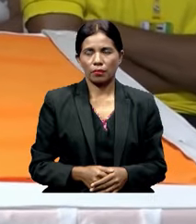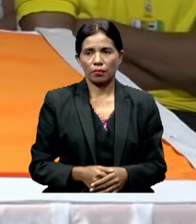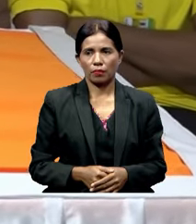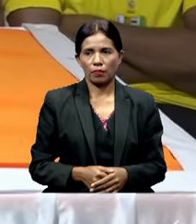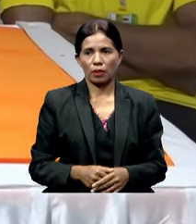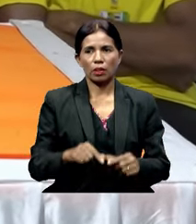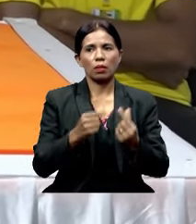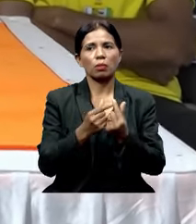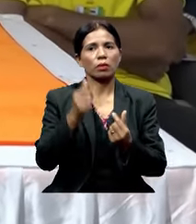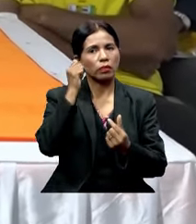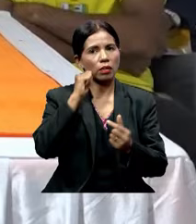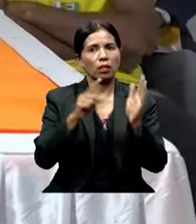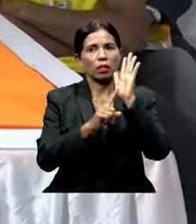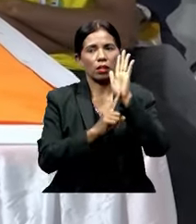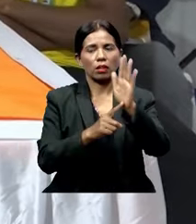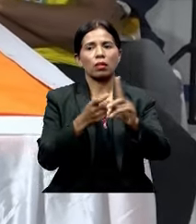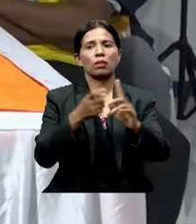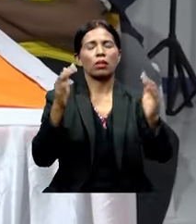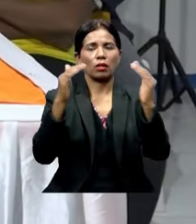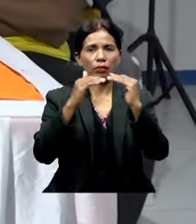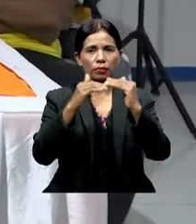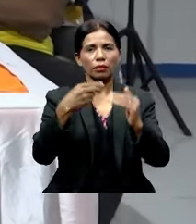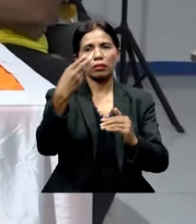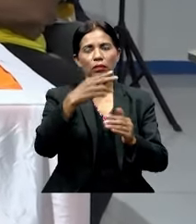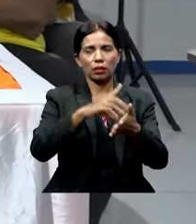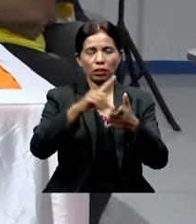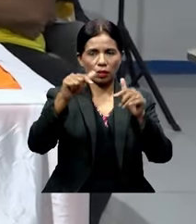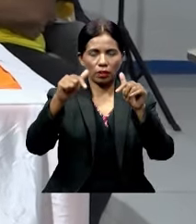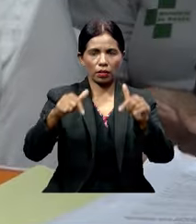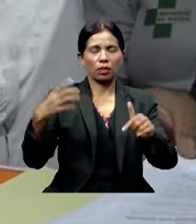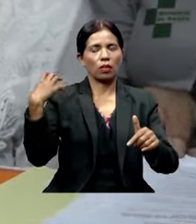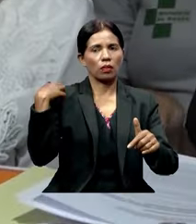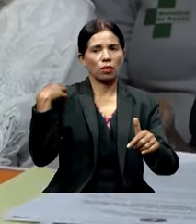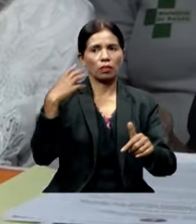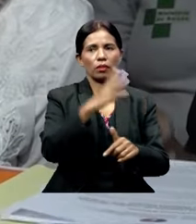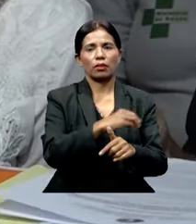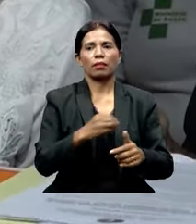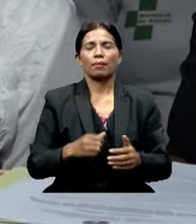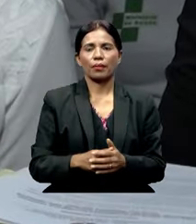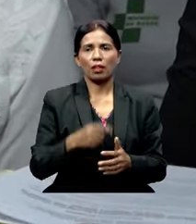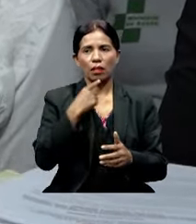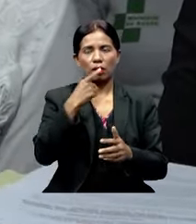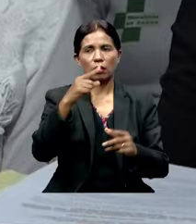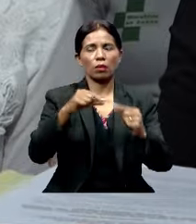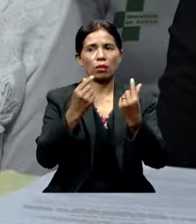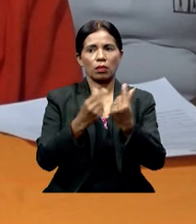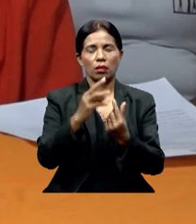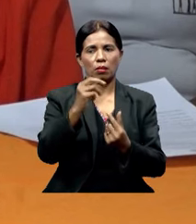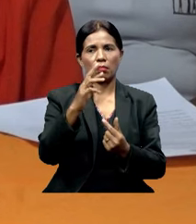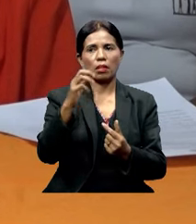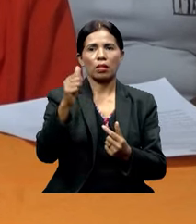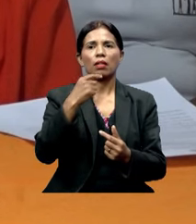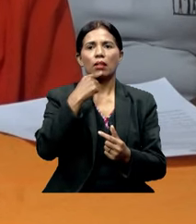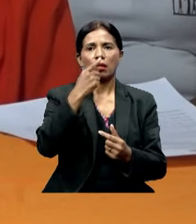Rede Feita atou preocupação, né? Ligou-se conferência da imprensa quinta semana, né? E edifício, caicolidili. Porta-voz Rede Feita, Maria Guterres,